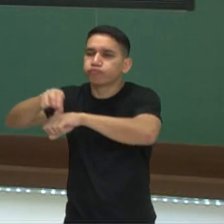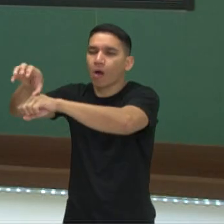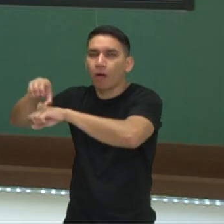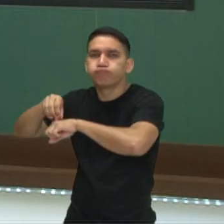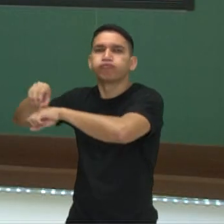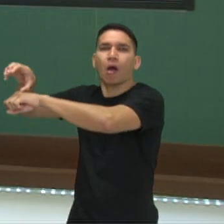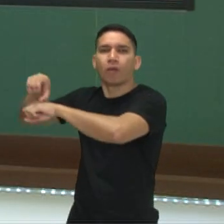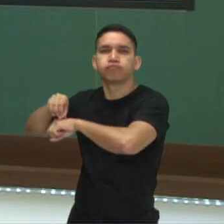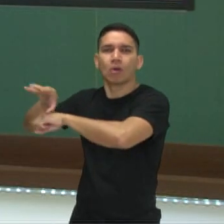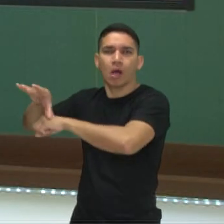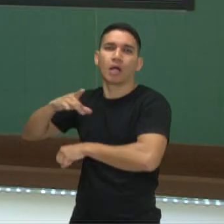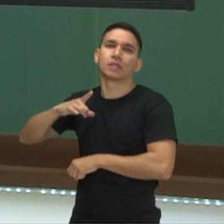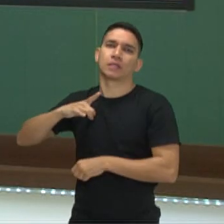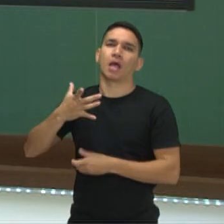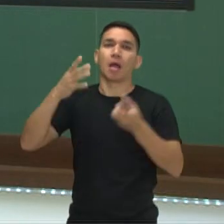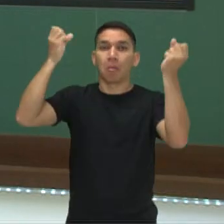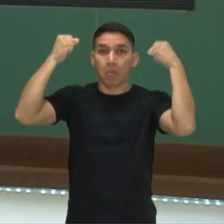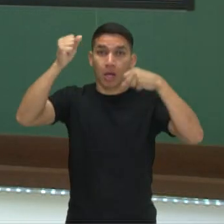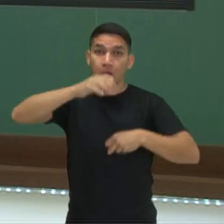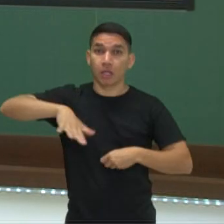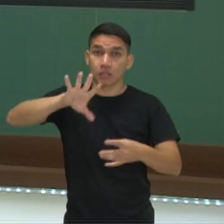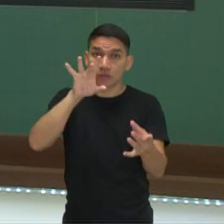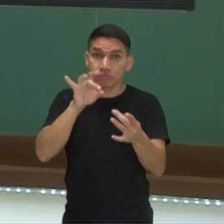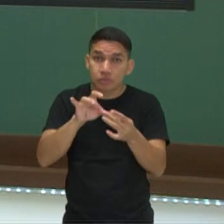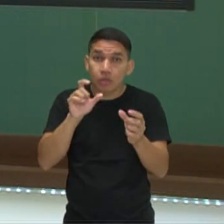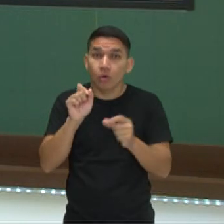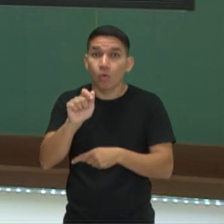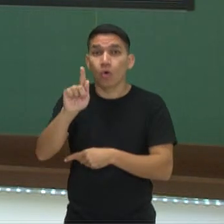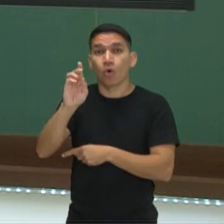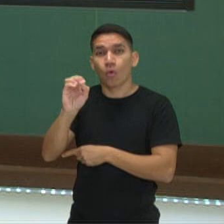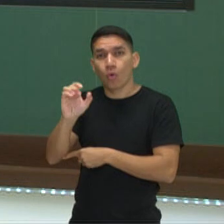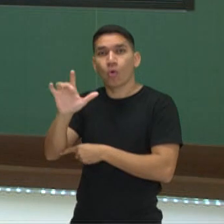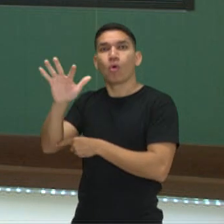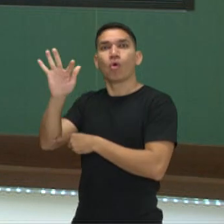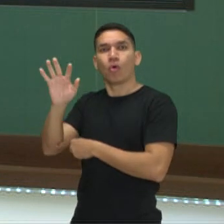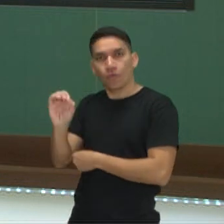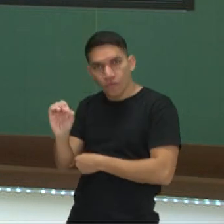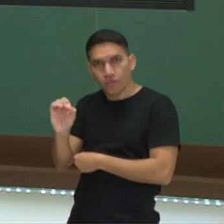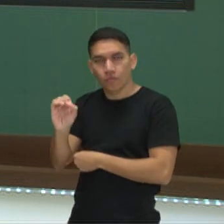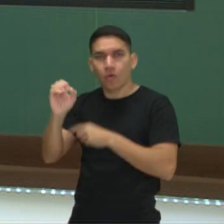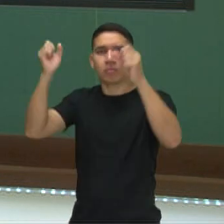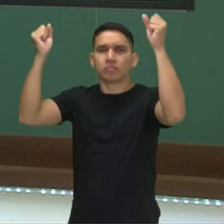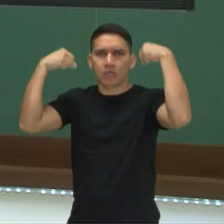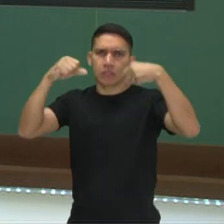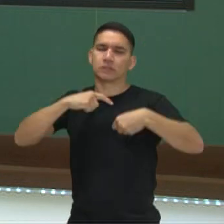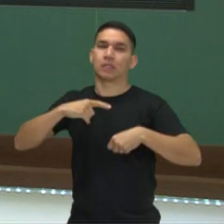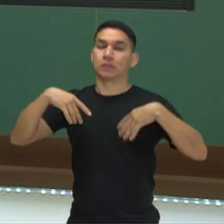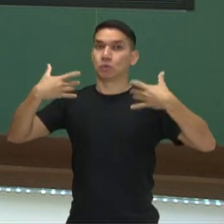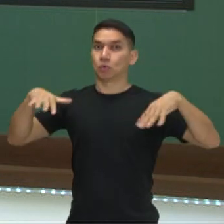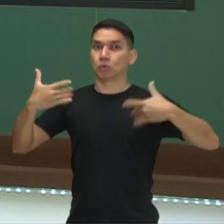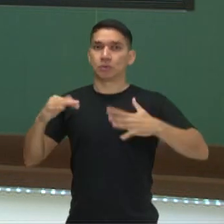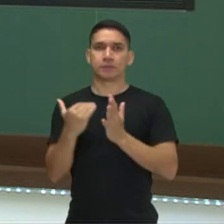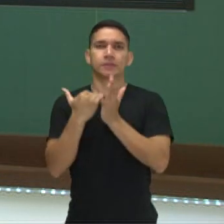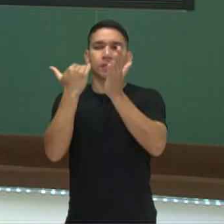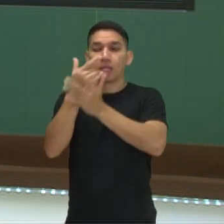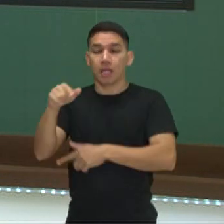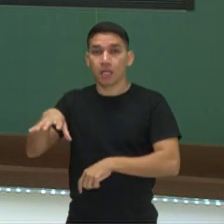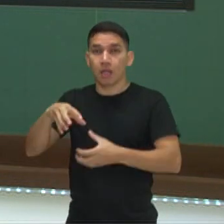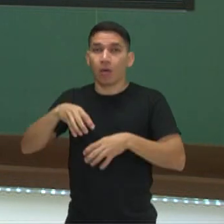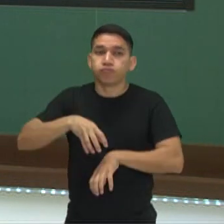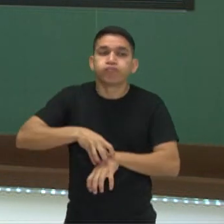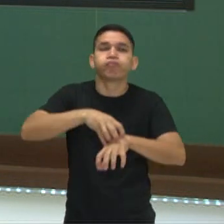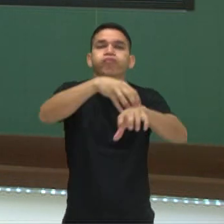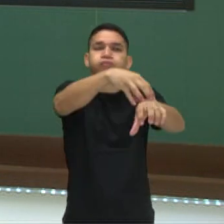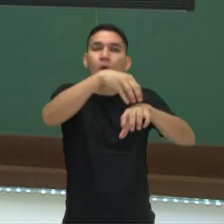muito petróleo, sobretudo na região do Golfo do México, né, onde foi descoberto ali muito petróleo. Ele exporta esse petróleo